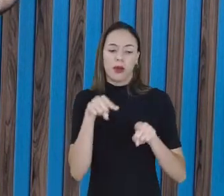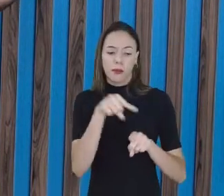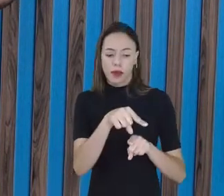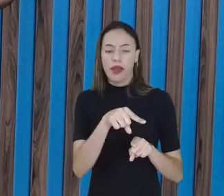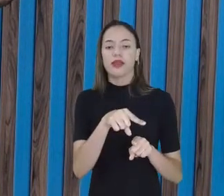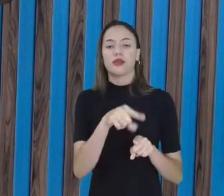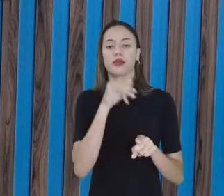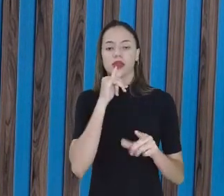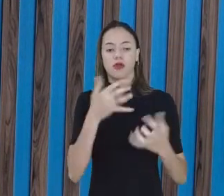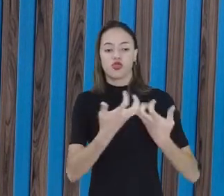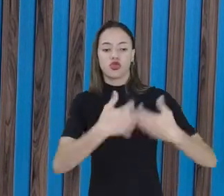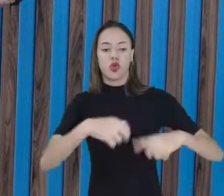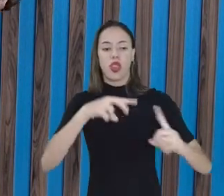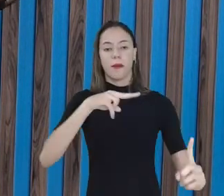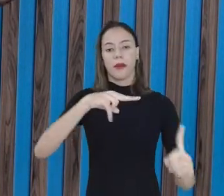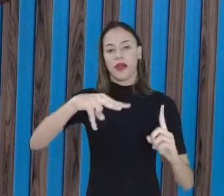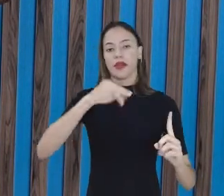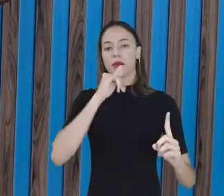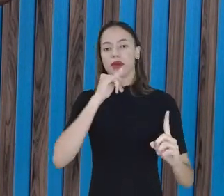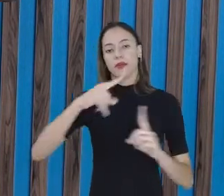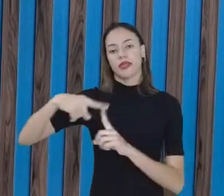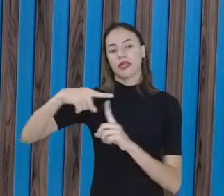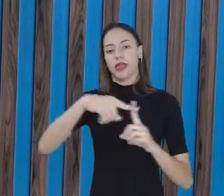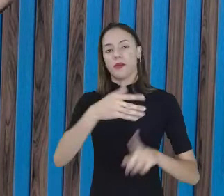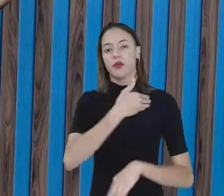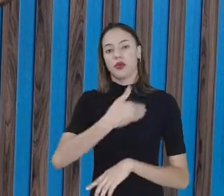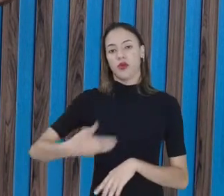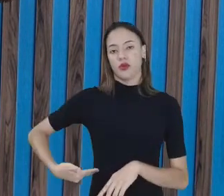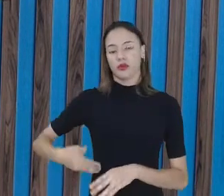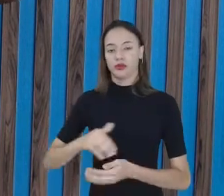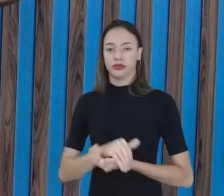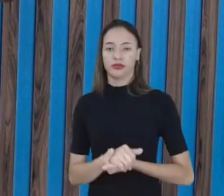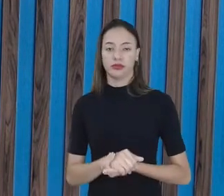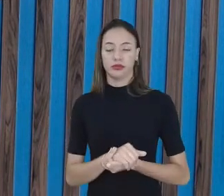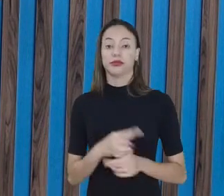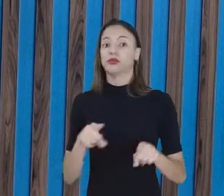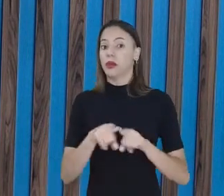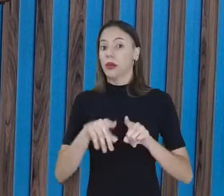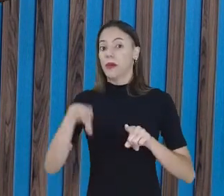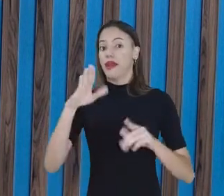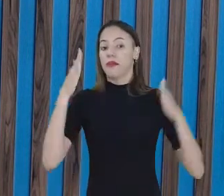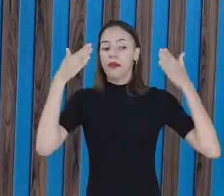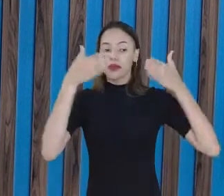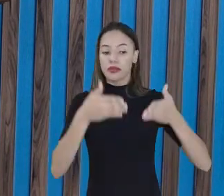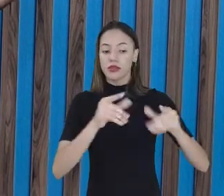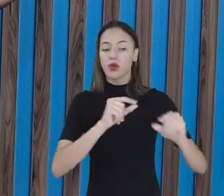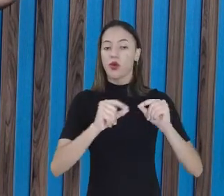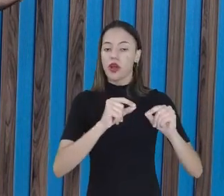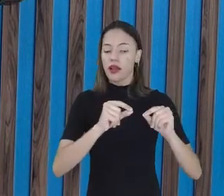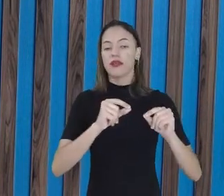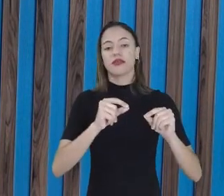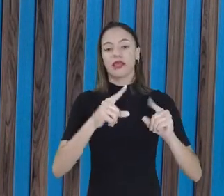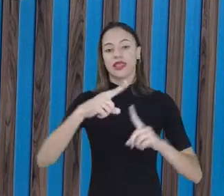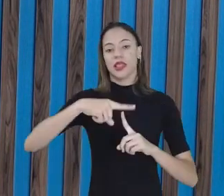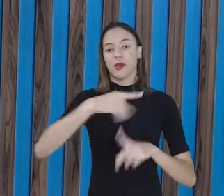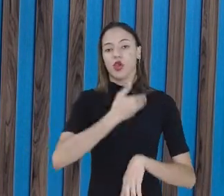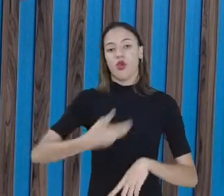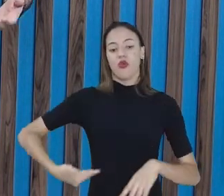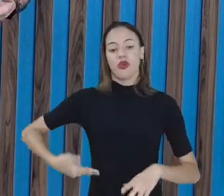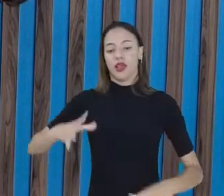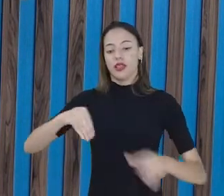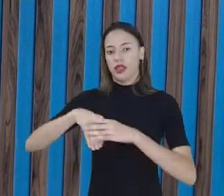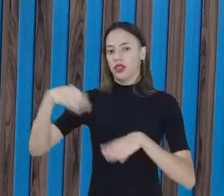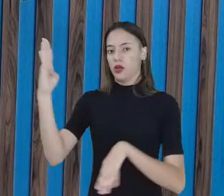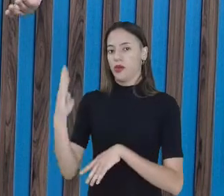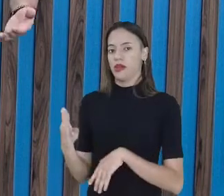de governo, que existem, e no caso específico da forma de governo que existe no Brasil, que é uma